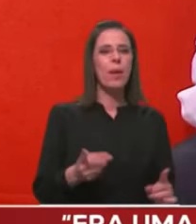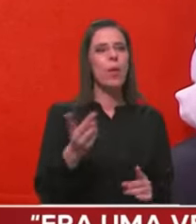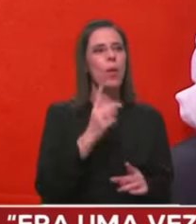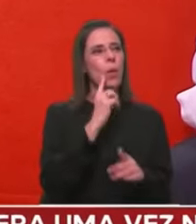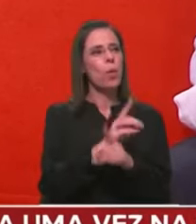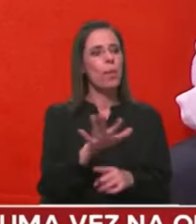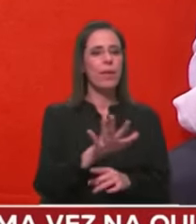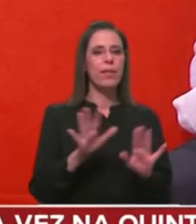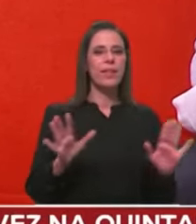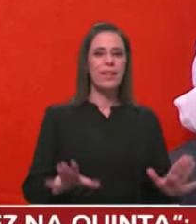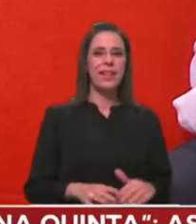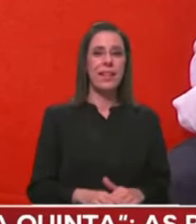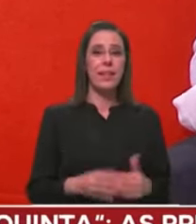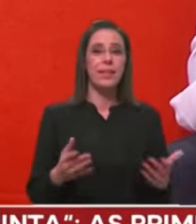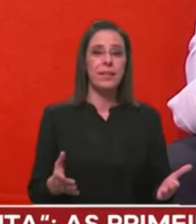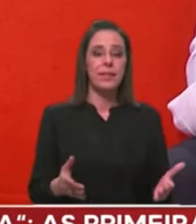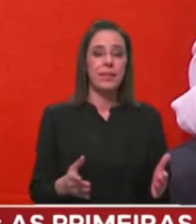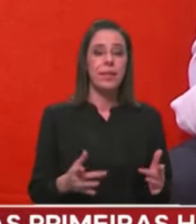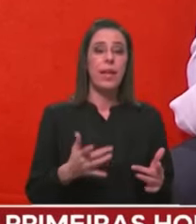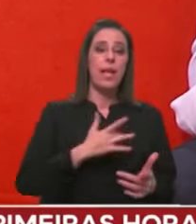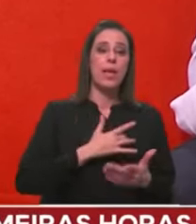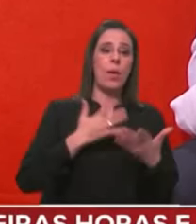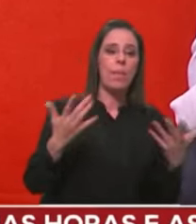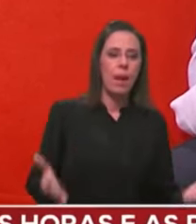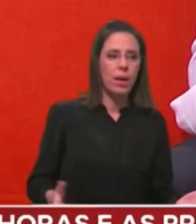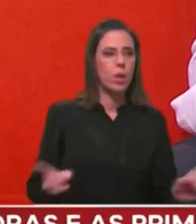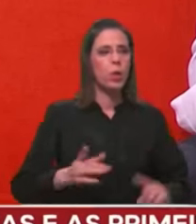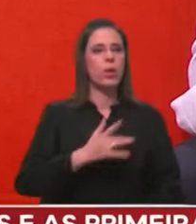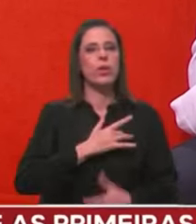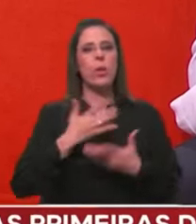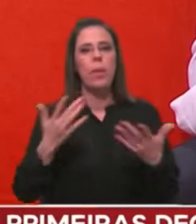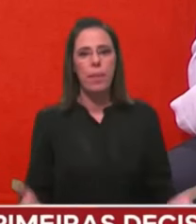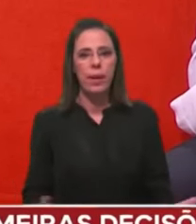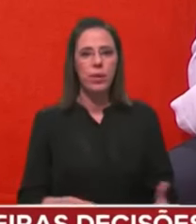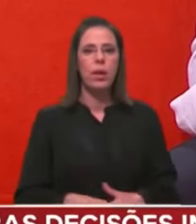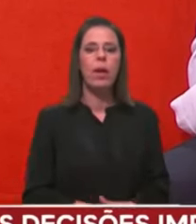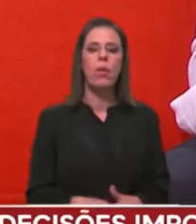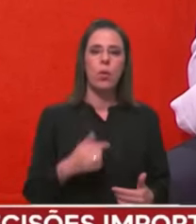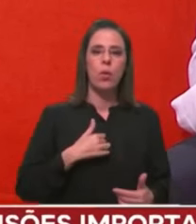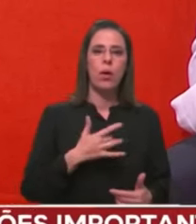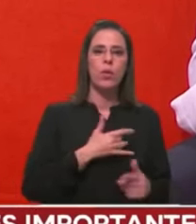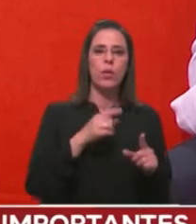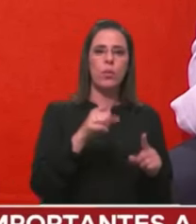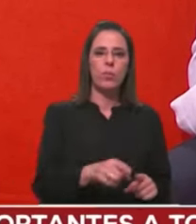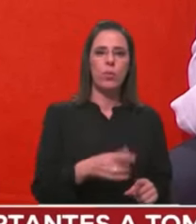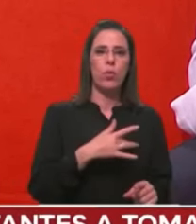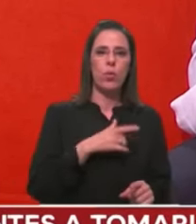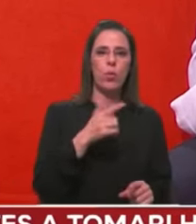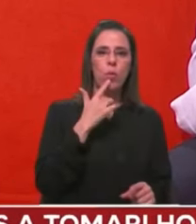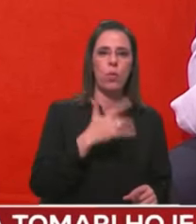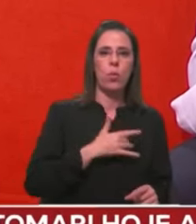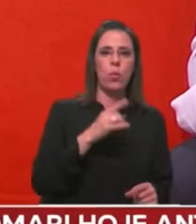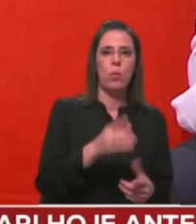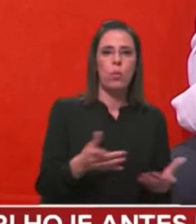estão. Que é, estão apaixonados, não estão apaixonados? Sim, eu estou muito apaixonada pelo